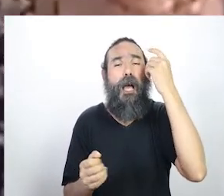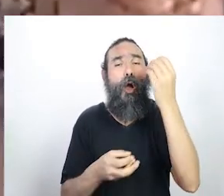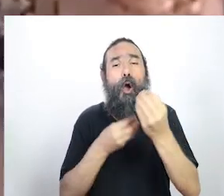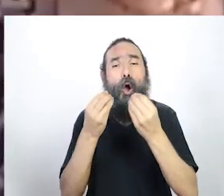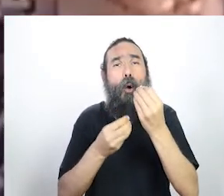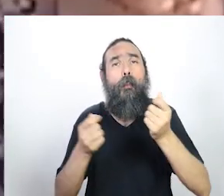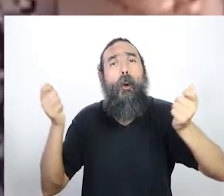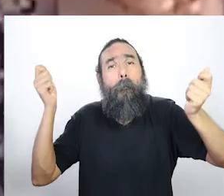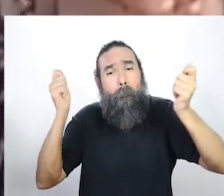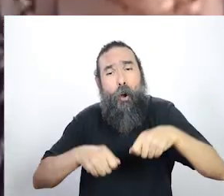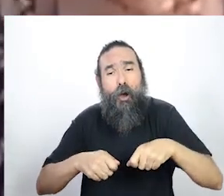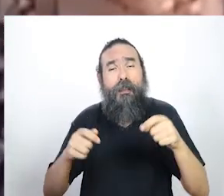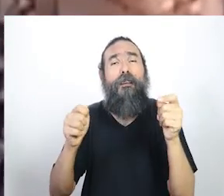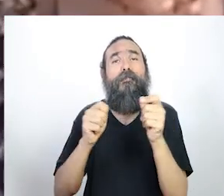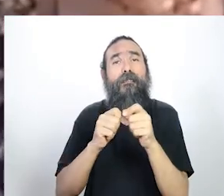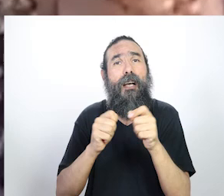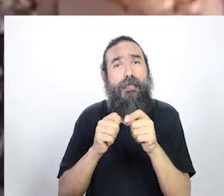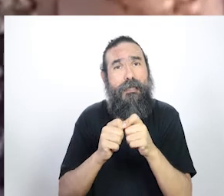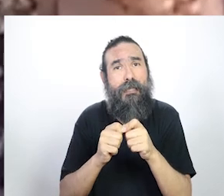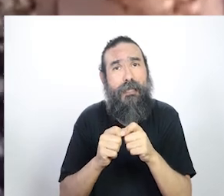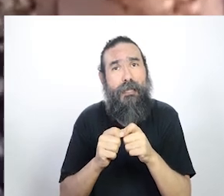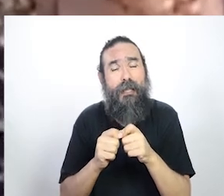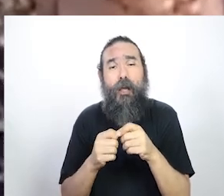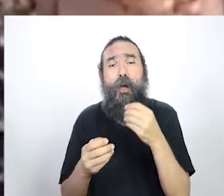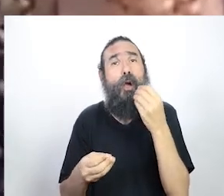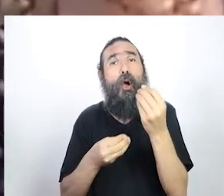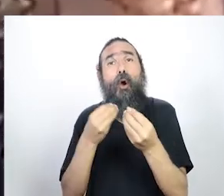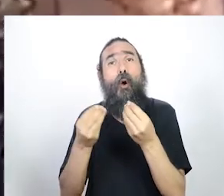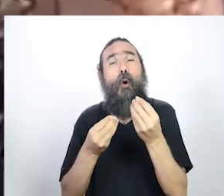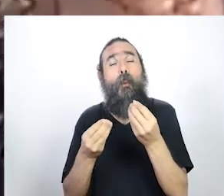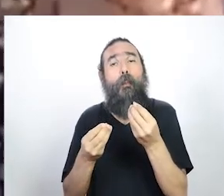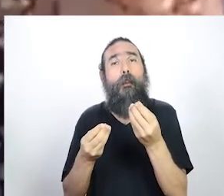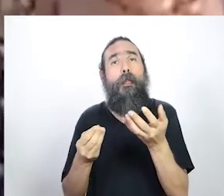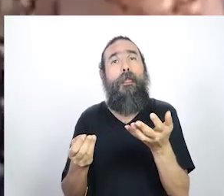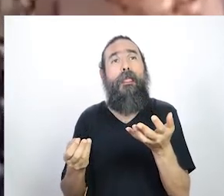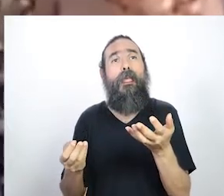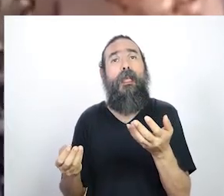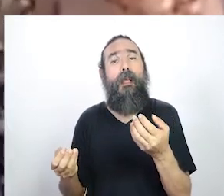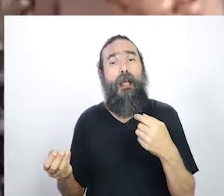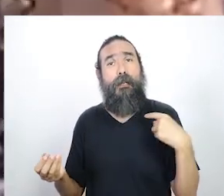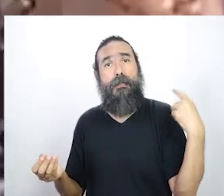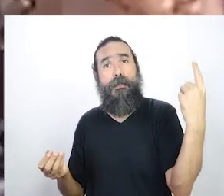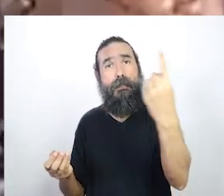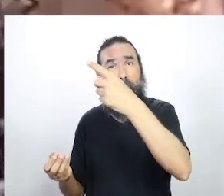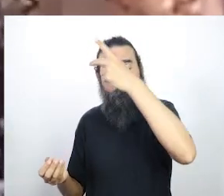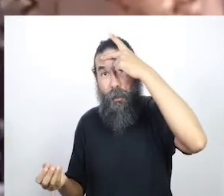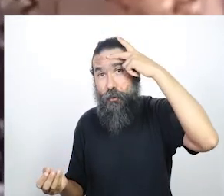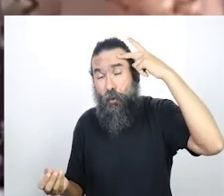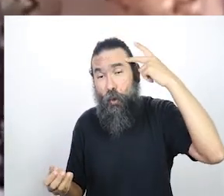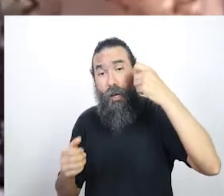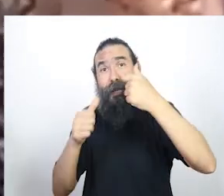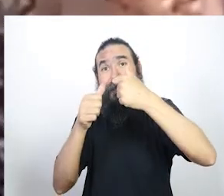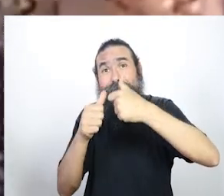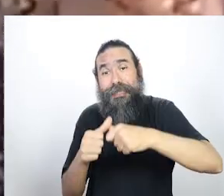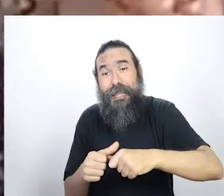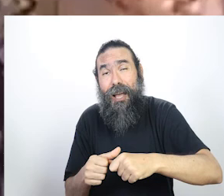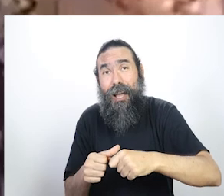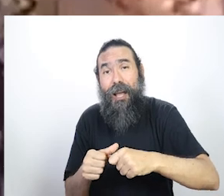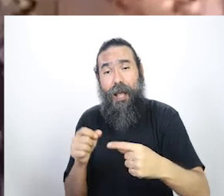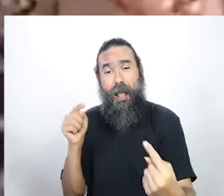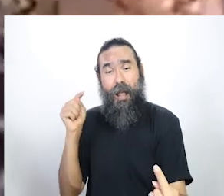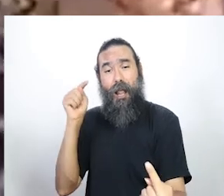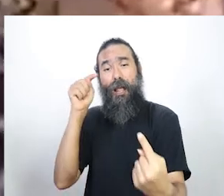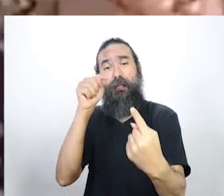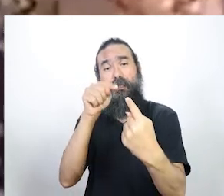onde elas podem agir no mundo, como é que elas se relacionam com os saberes ancestrais que estão